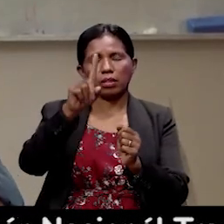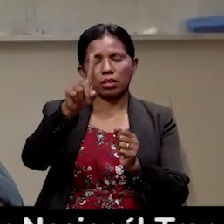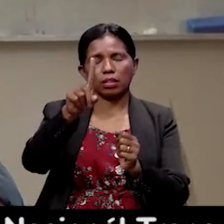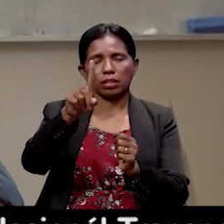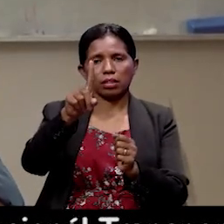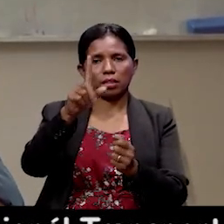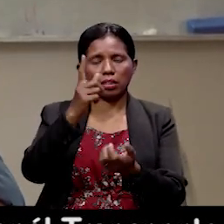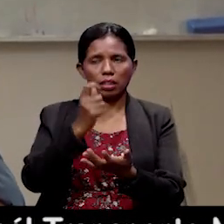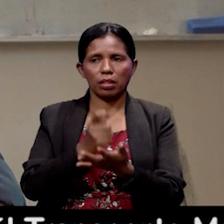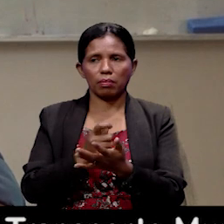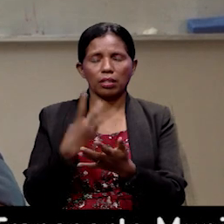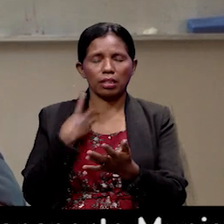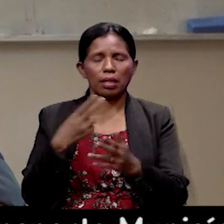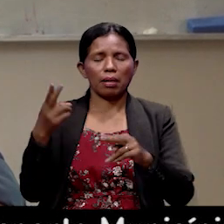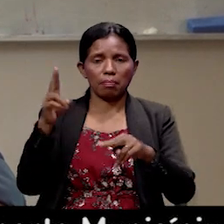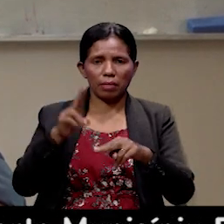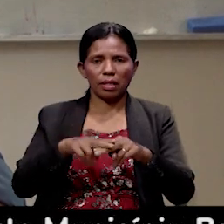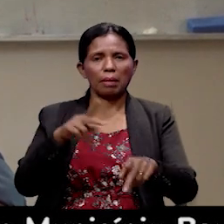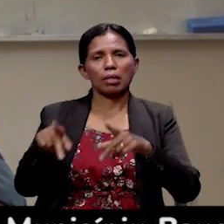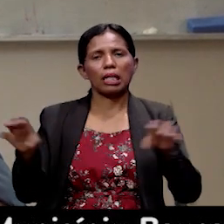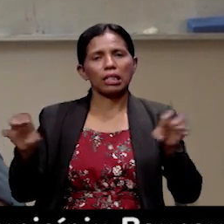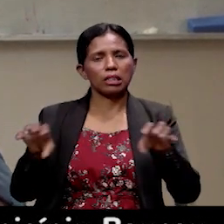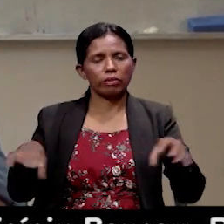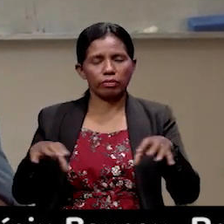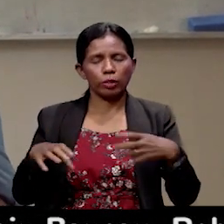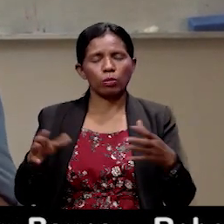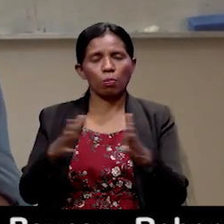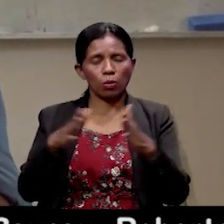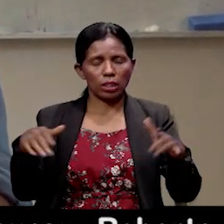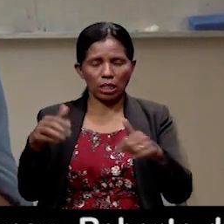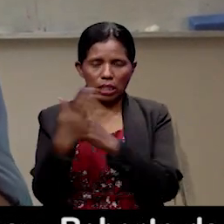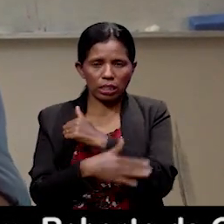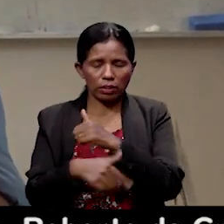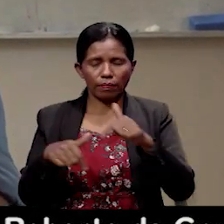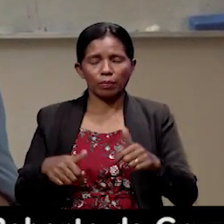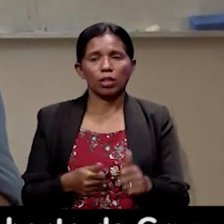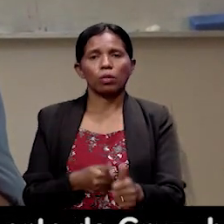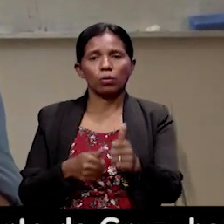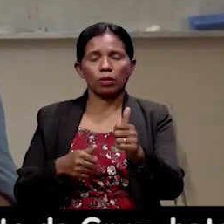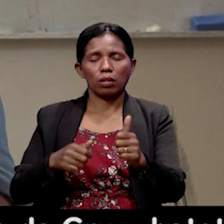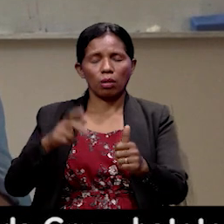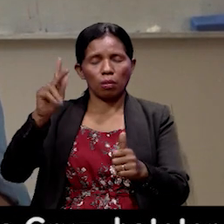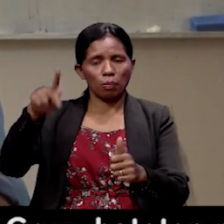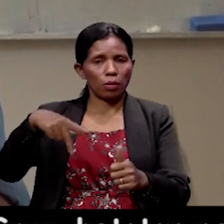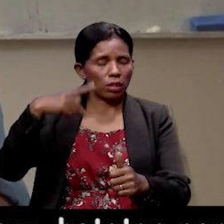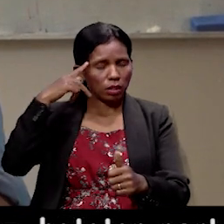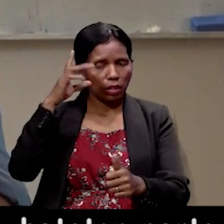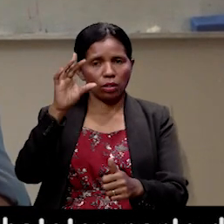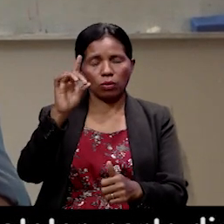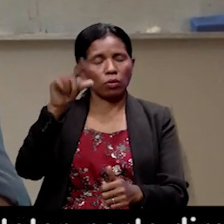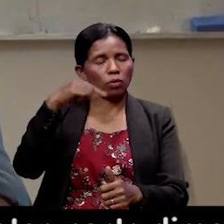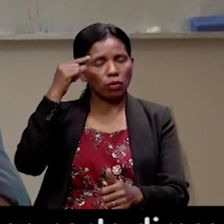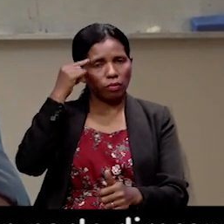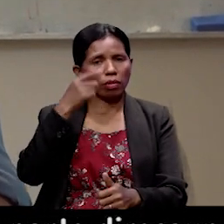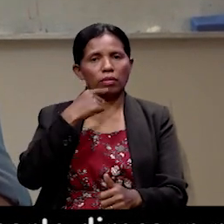aumenta tan desemprego bote railaran ne agora tuir politika oitavo governo constitucional